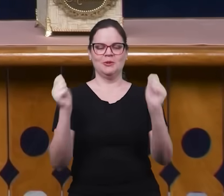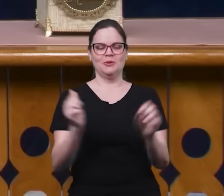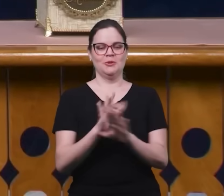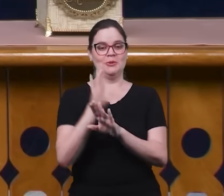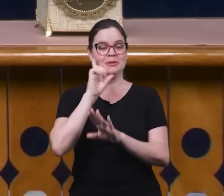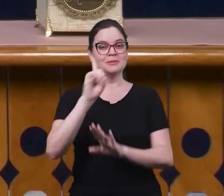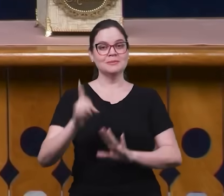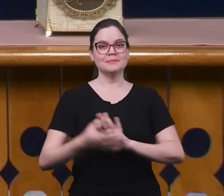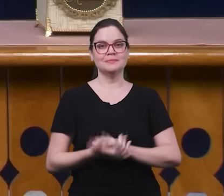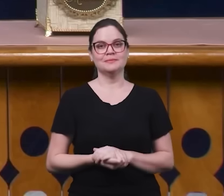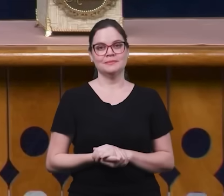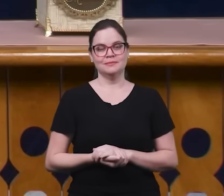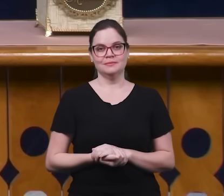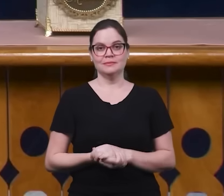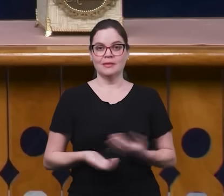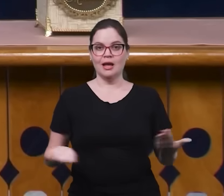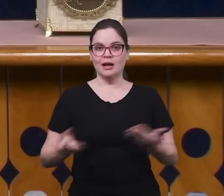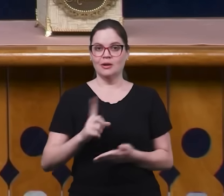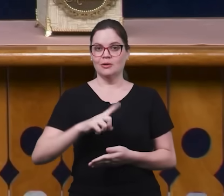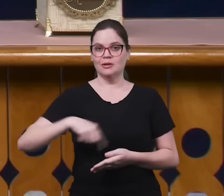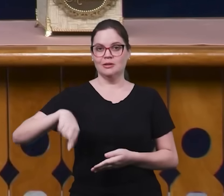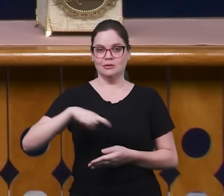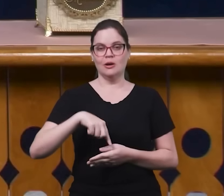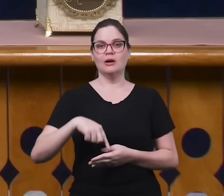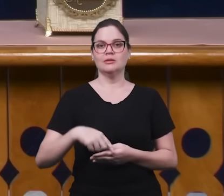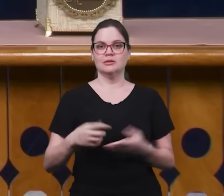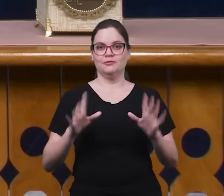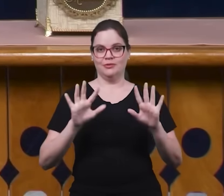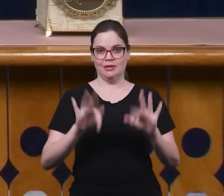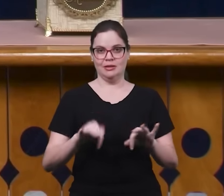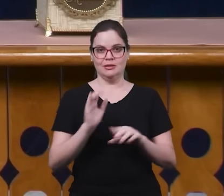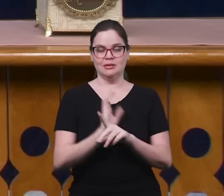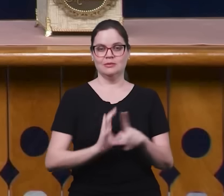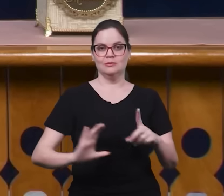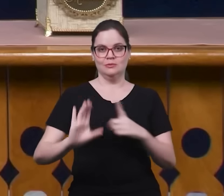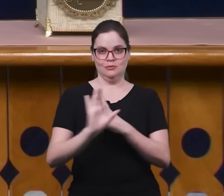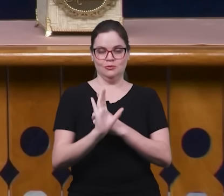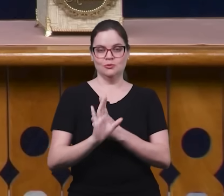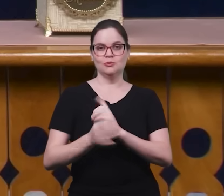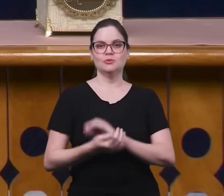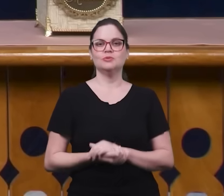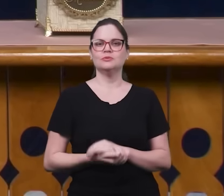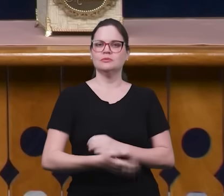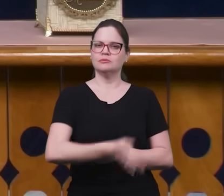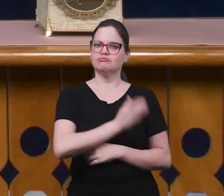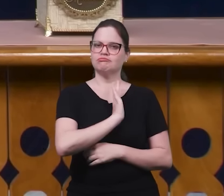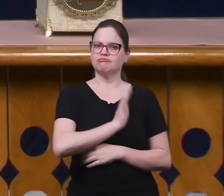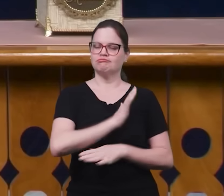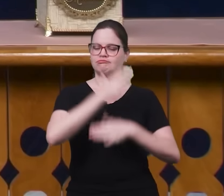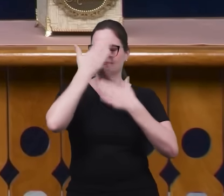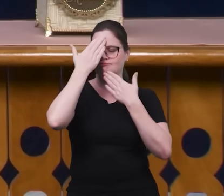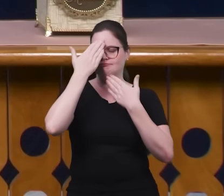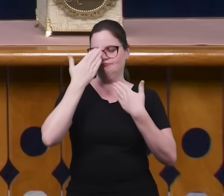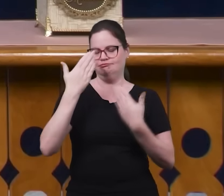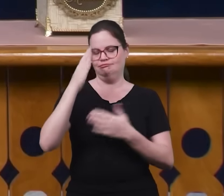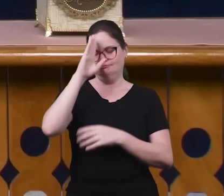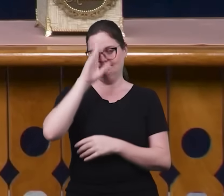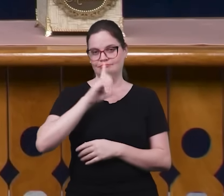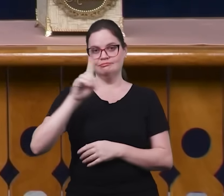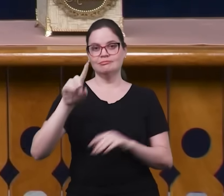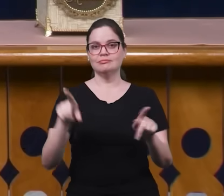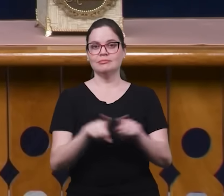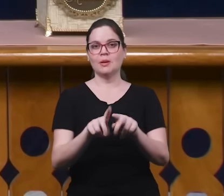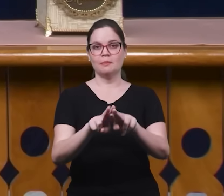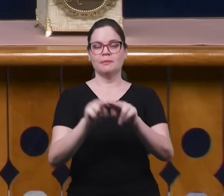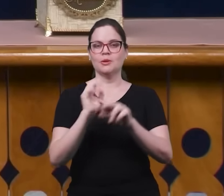Bendito seja o nome do Senhor. Agora nós vamos encerrar o culto com o nosso coração agradecido